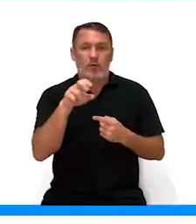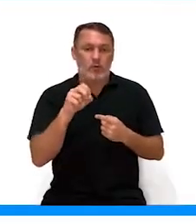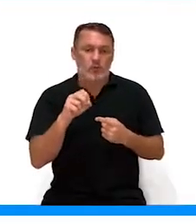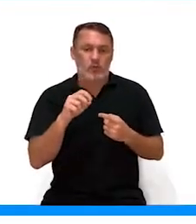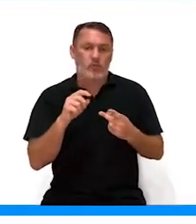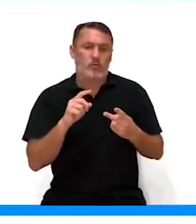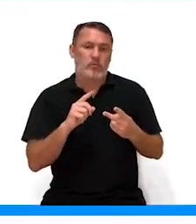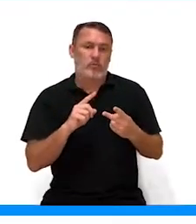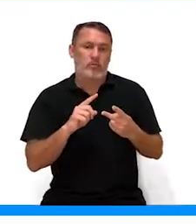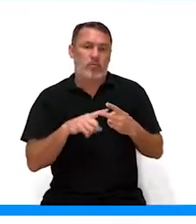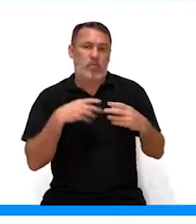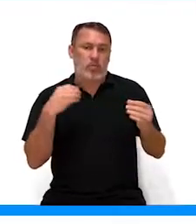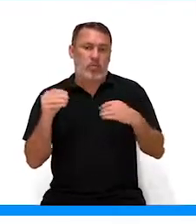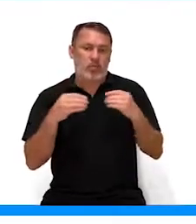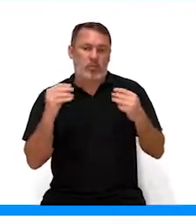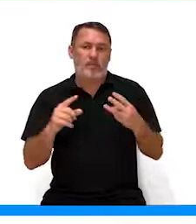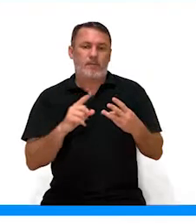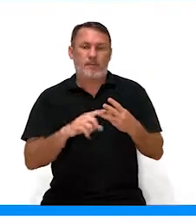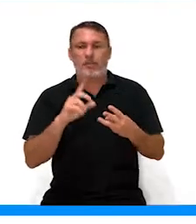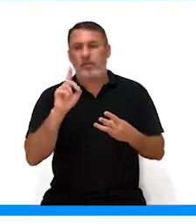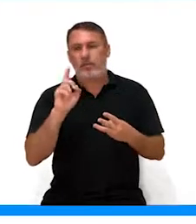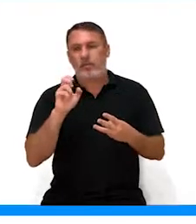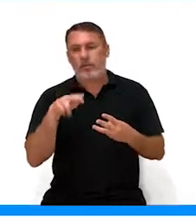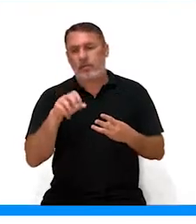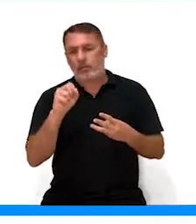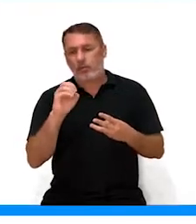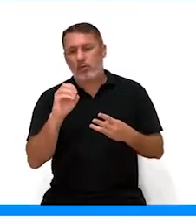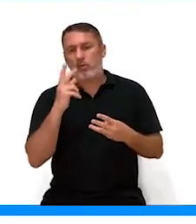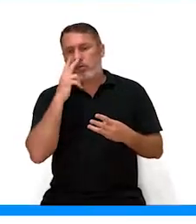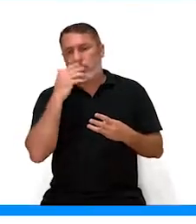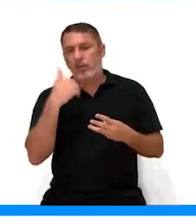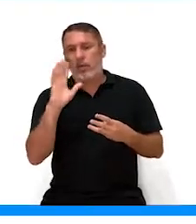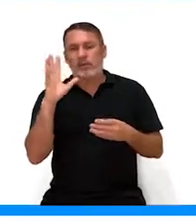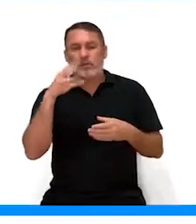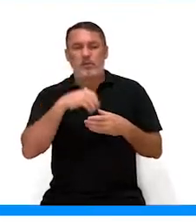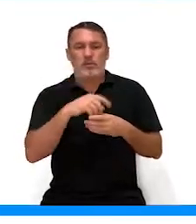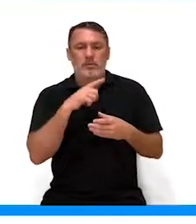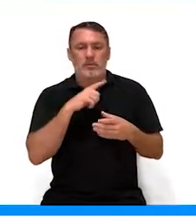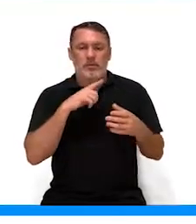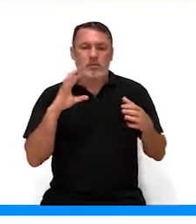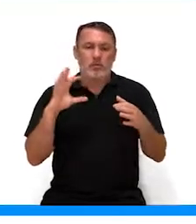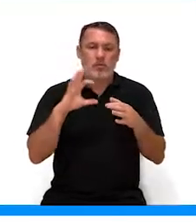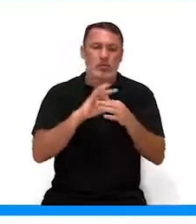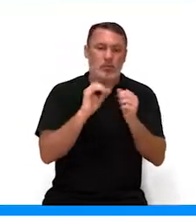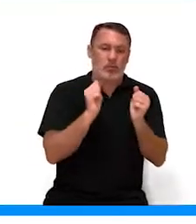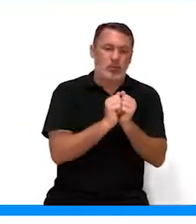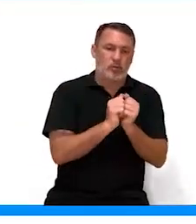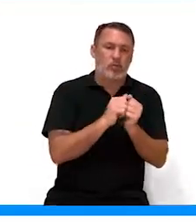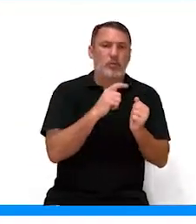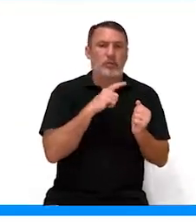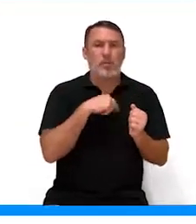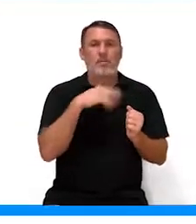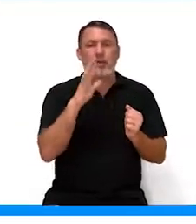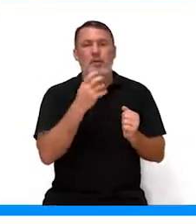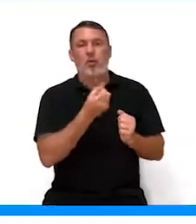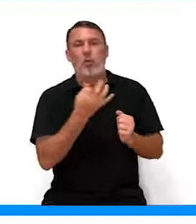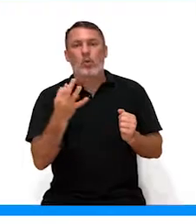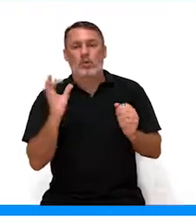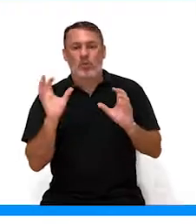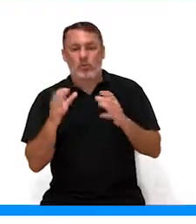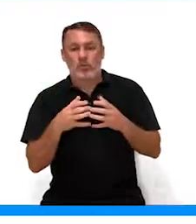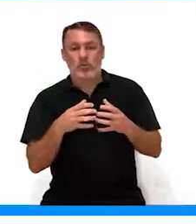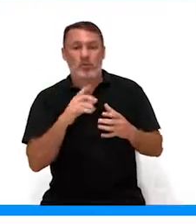Ou ele pode ser frouxo, quando as fibras estão mais folgadas, ou ele pode ser denso, quando essas fibras elas estão mais